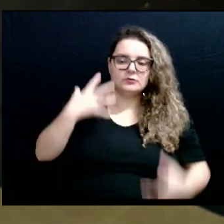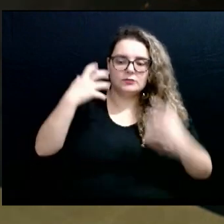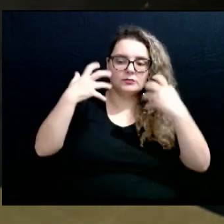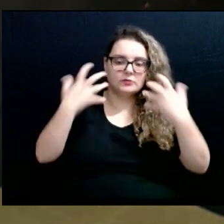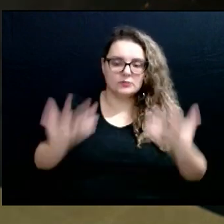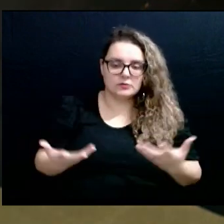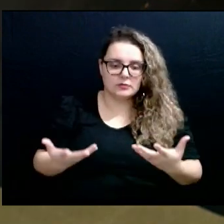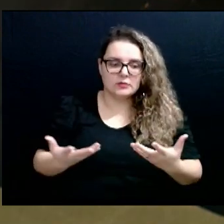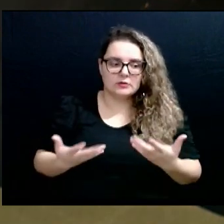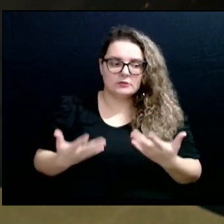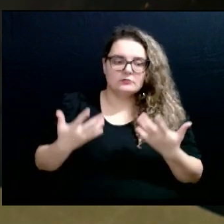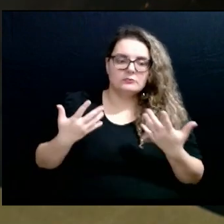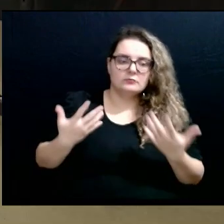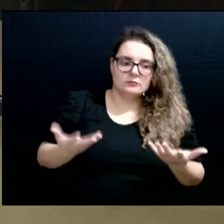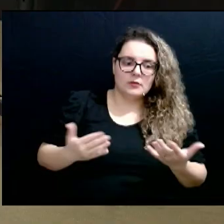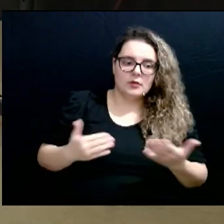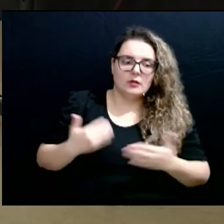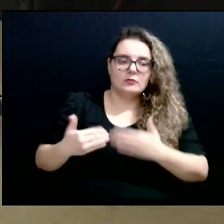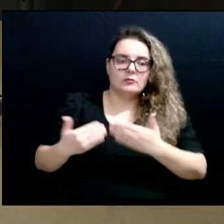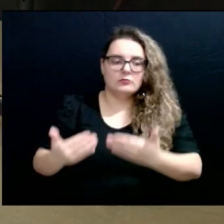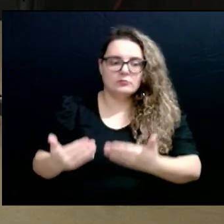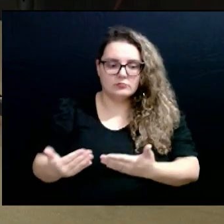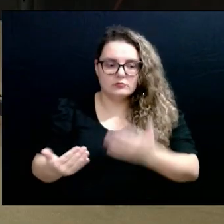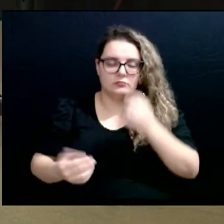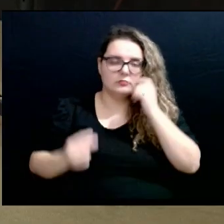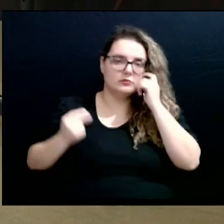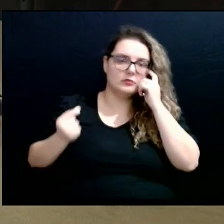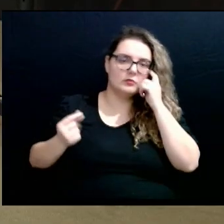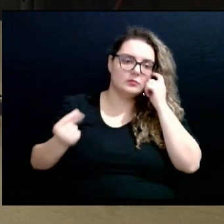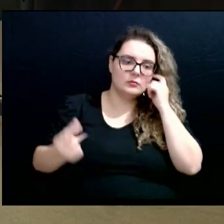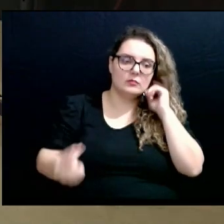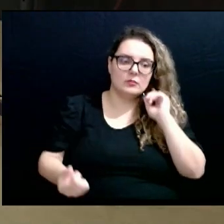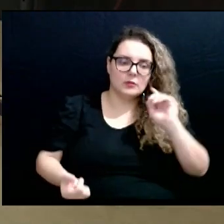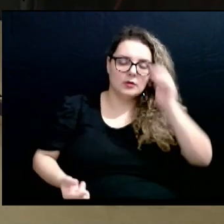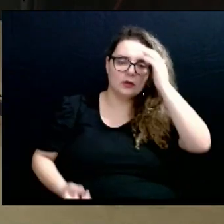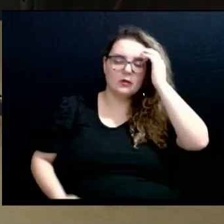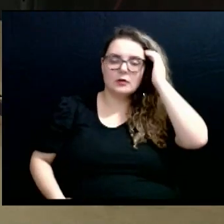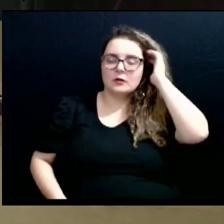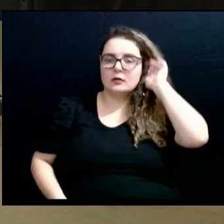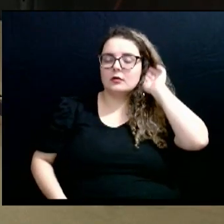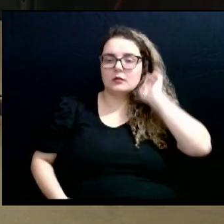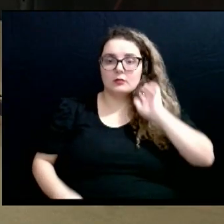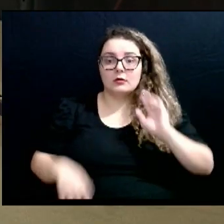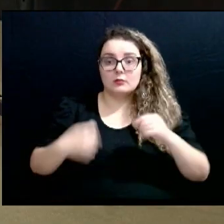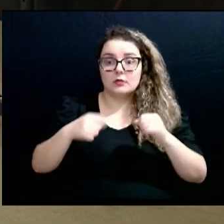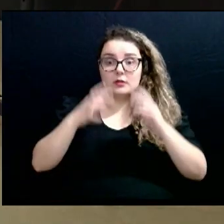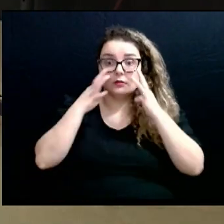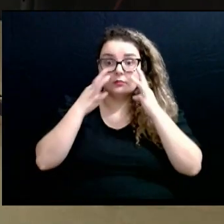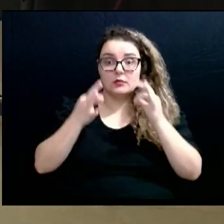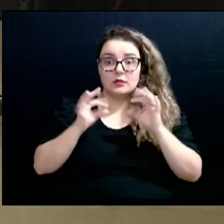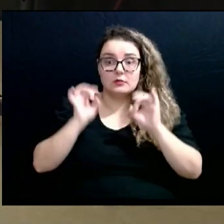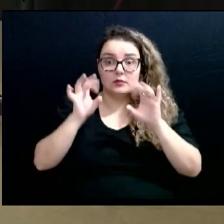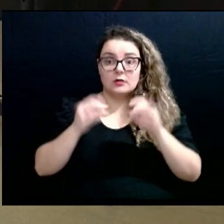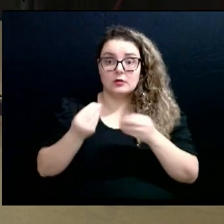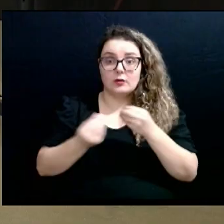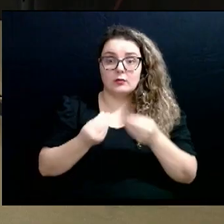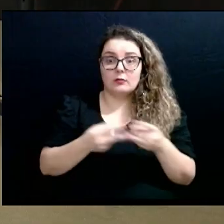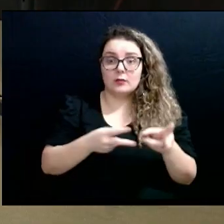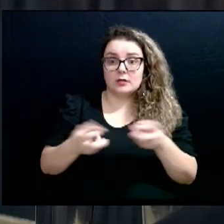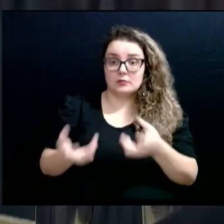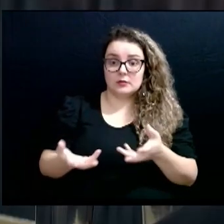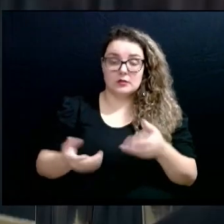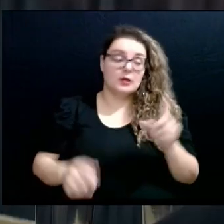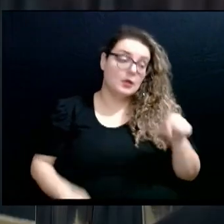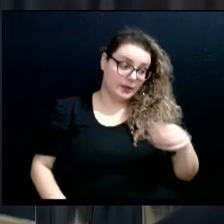vai perdurar por um longo tempo e que vai precisar aí de uma atenção especial. Como é que a gente percebe isso?